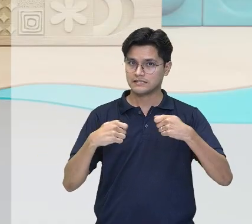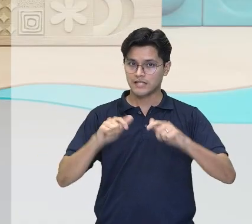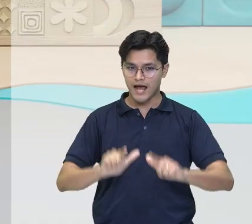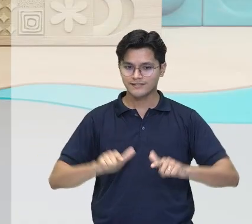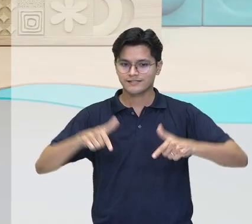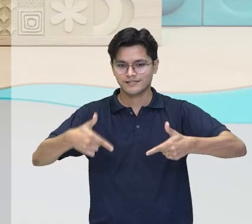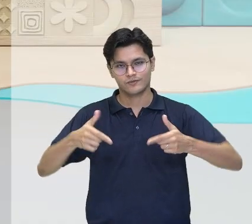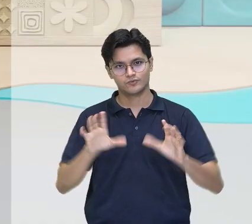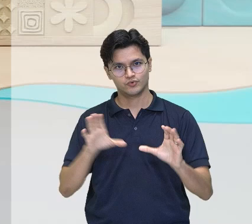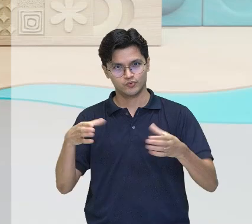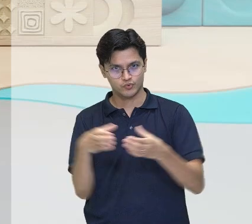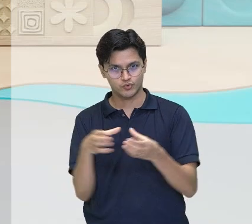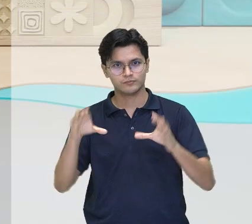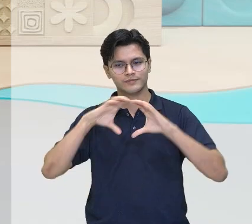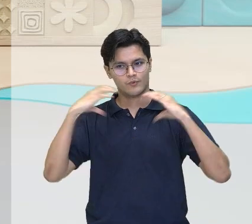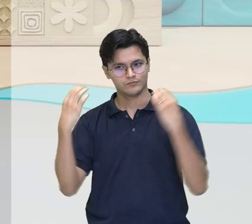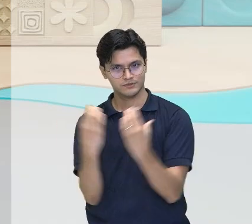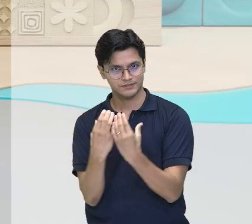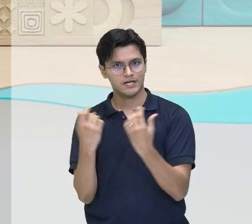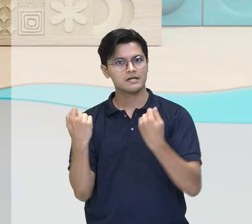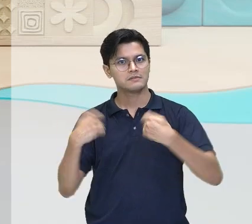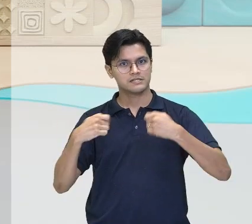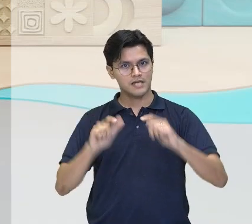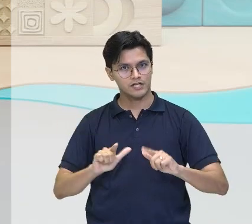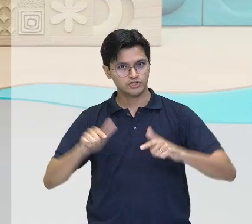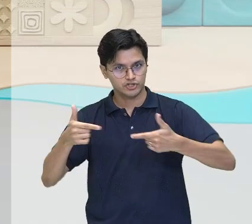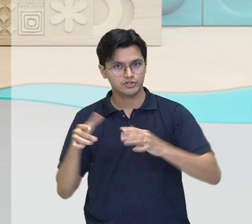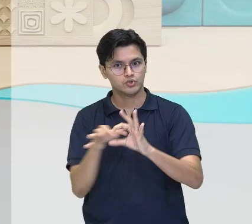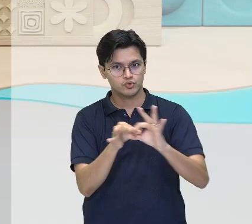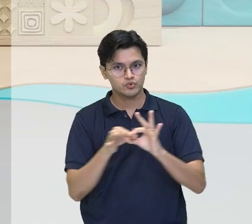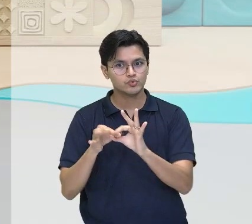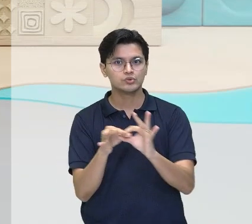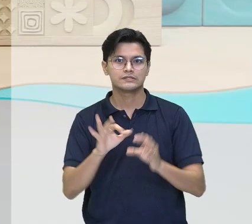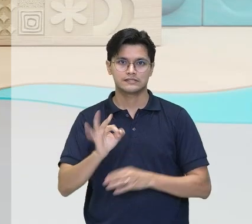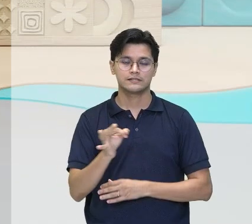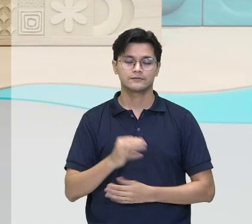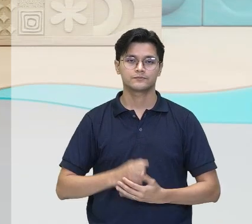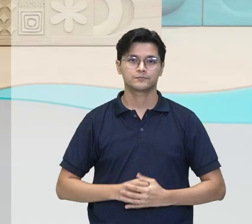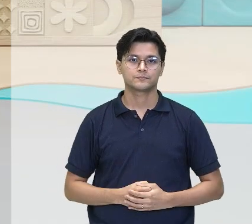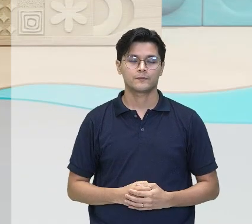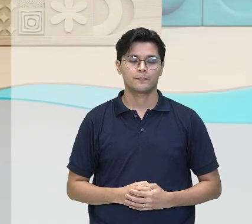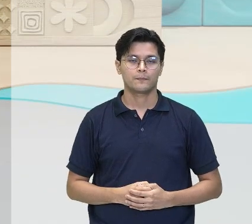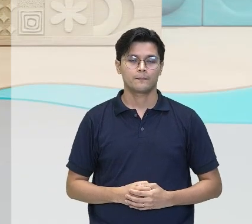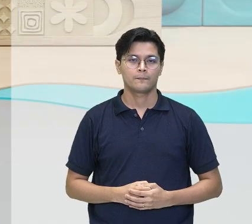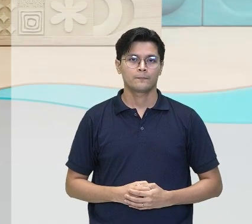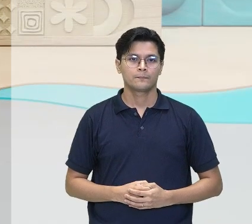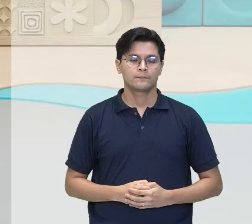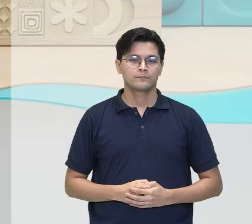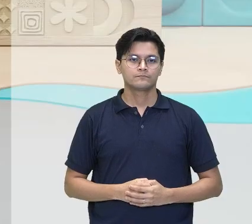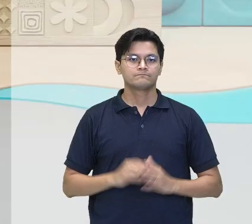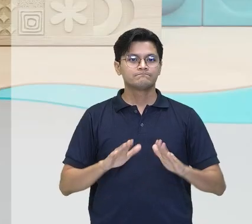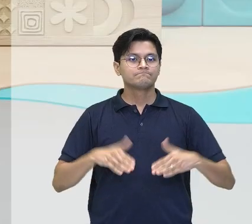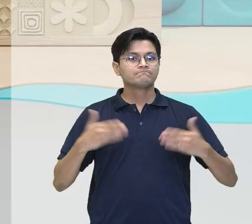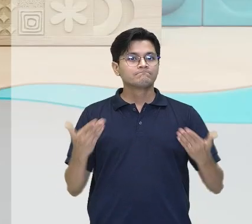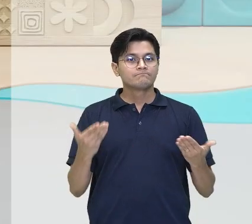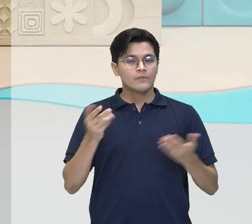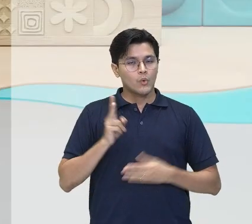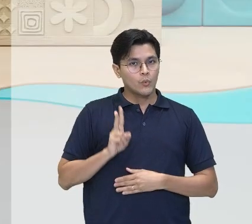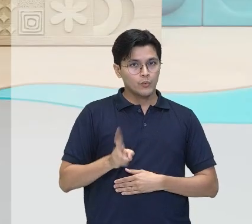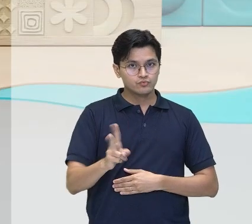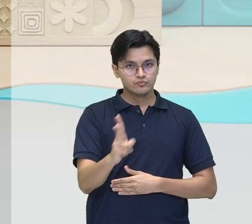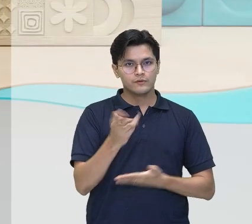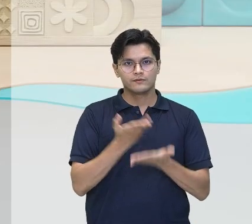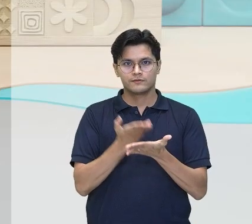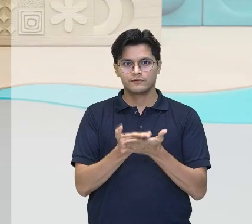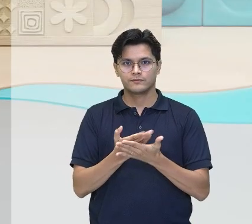mas todos que moram comigo, ao meu bairro, a minha sociedade em si. Certo? Muito bem, então vamos dar continuidade à nossa